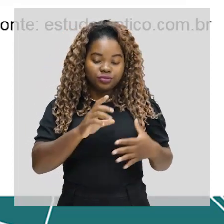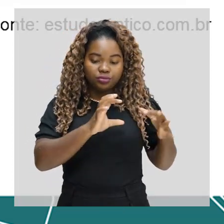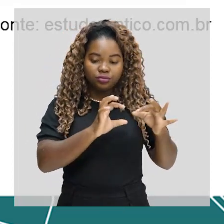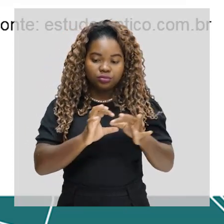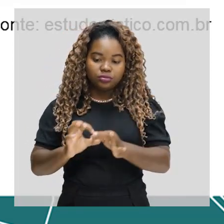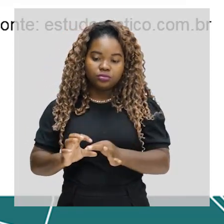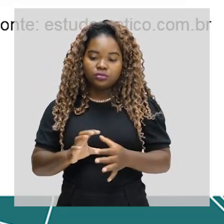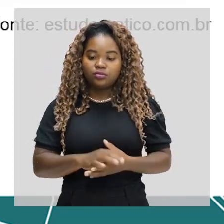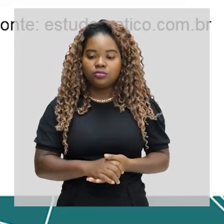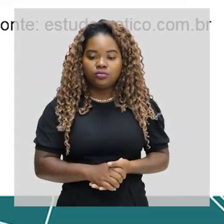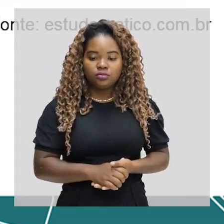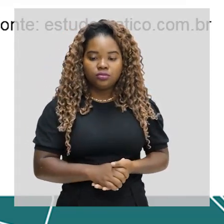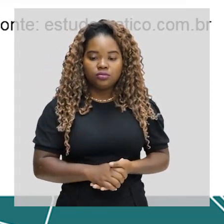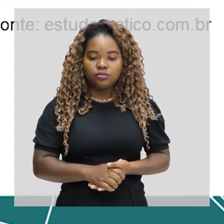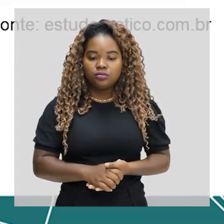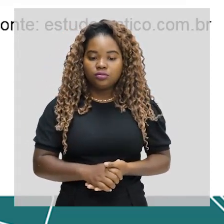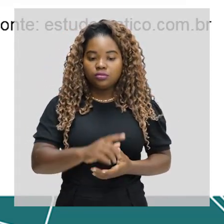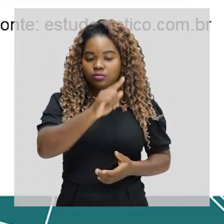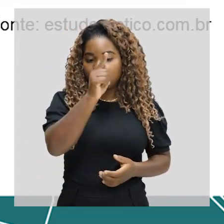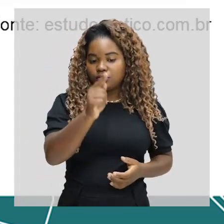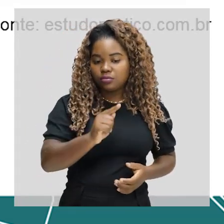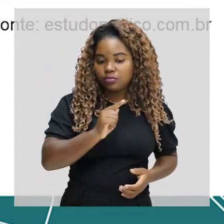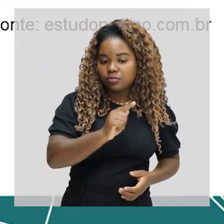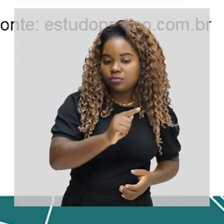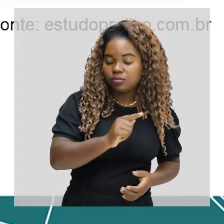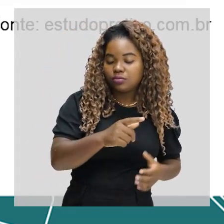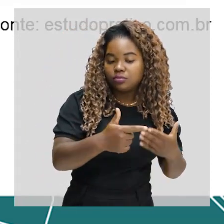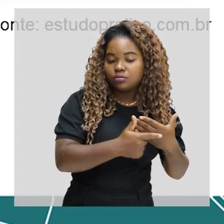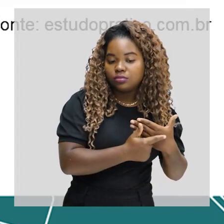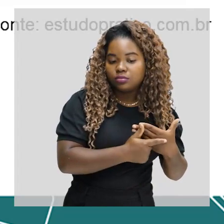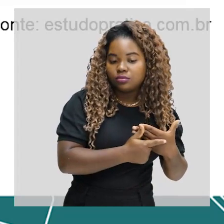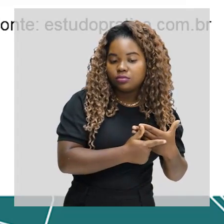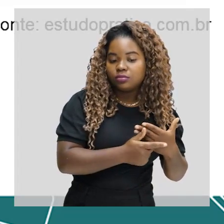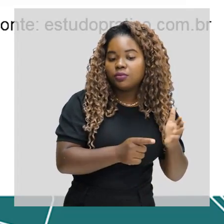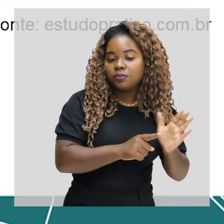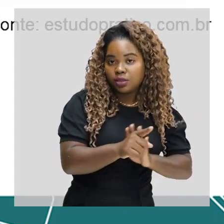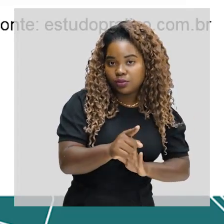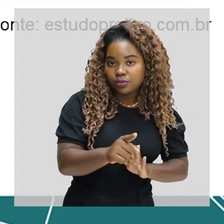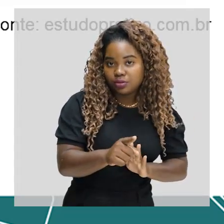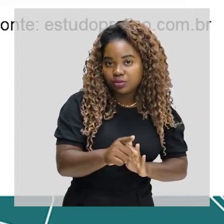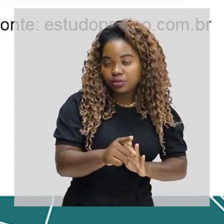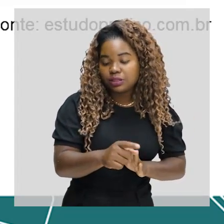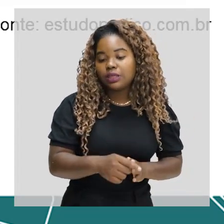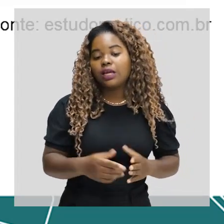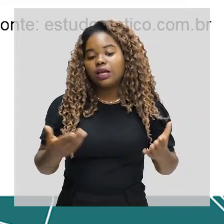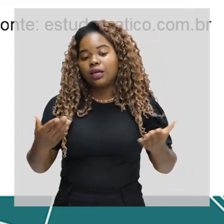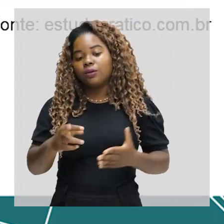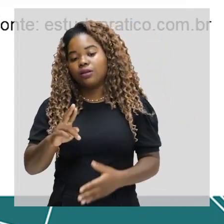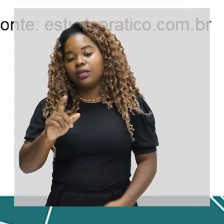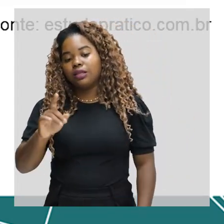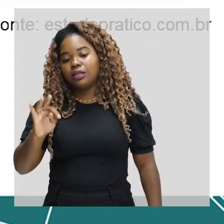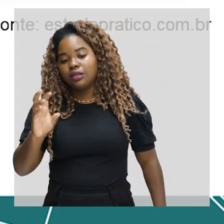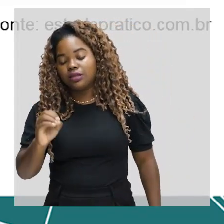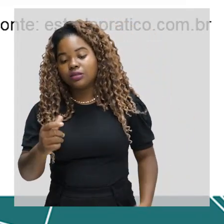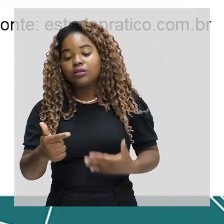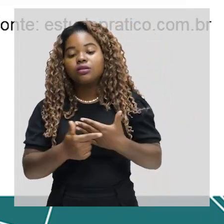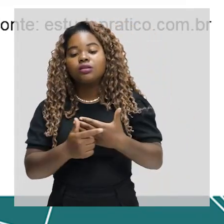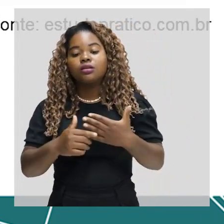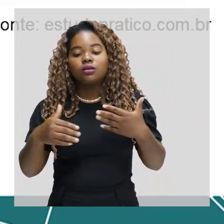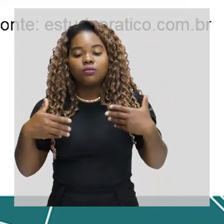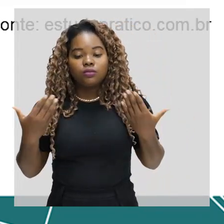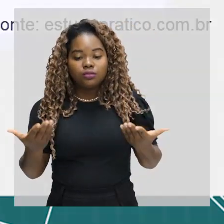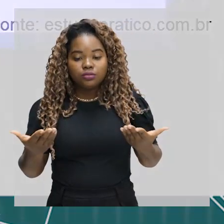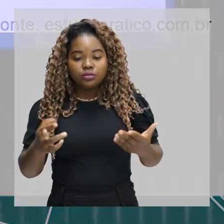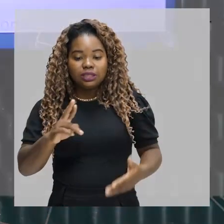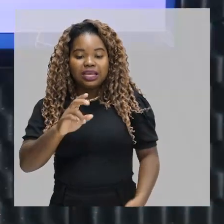contexto. Pronome interrogativo, a função dele é fazer pergunta. Pronome relativo, a função dele